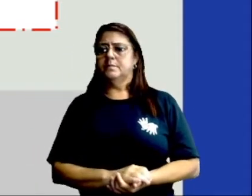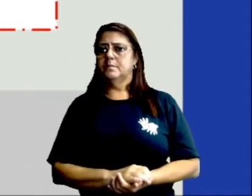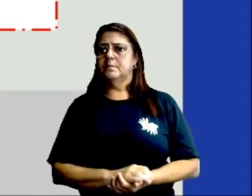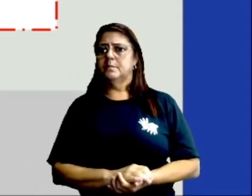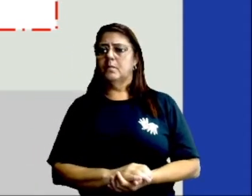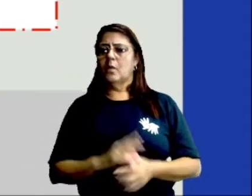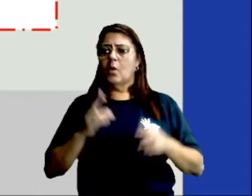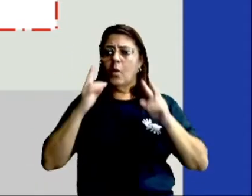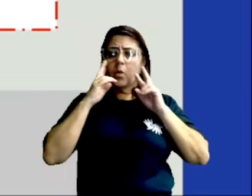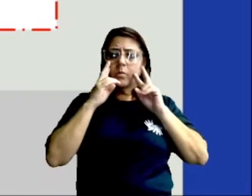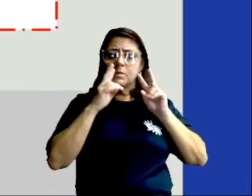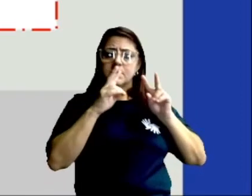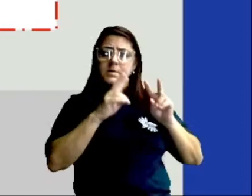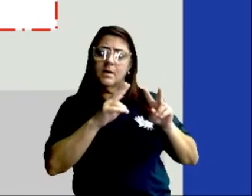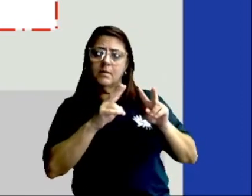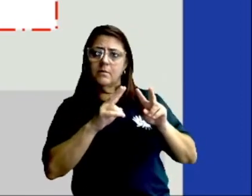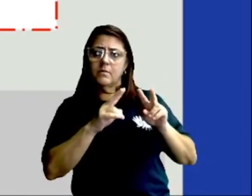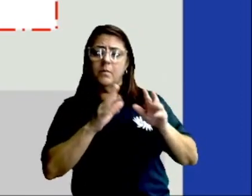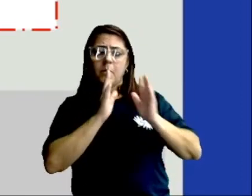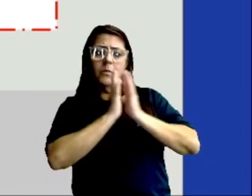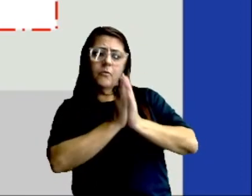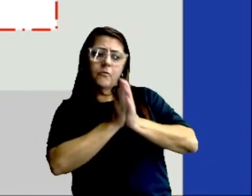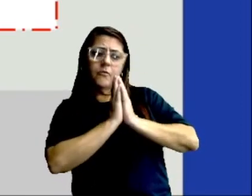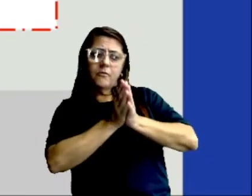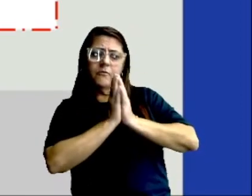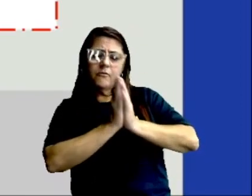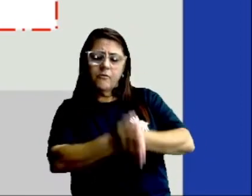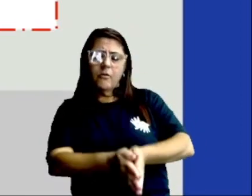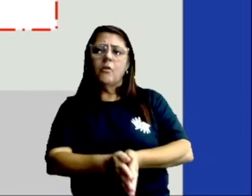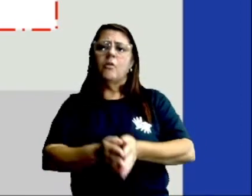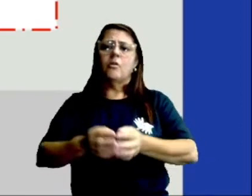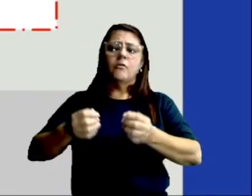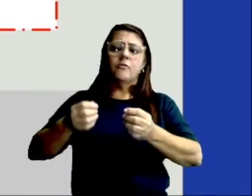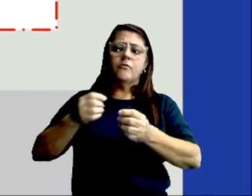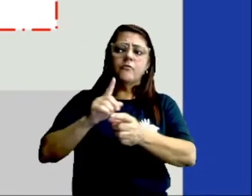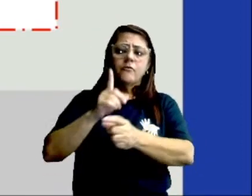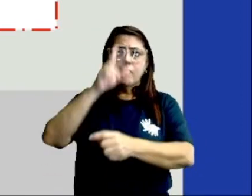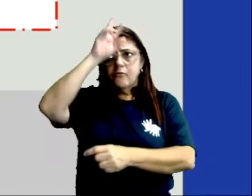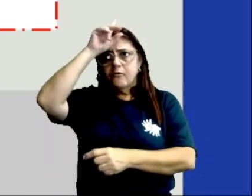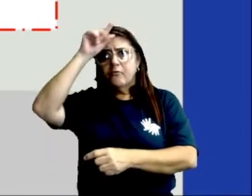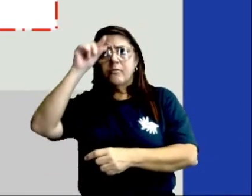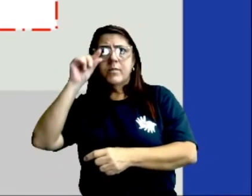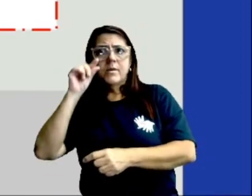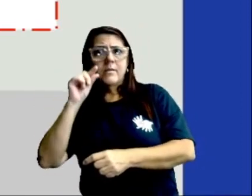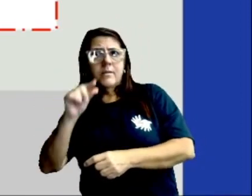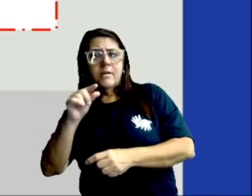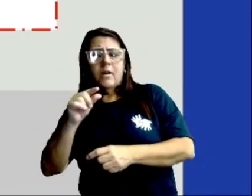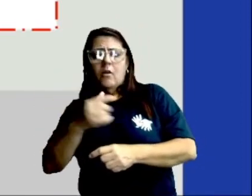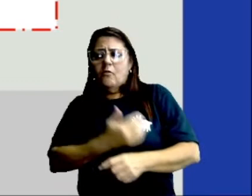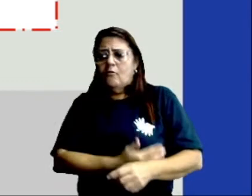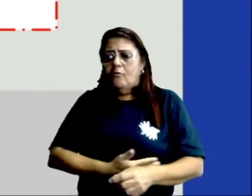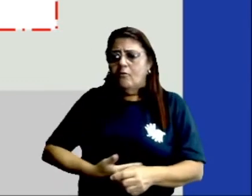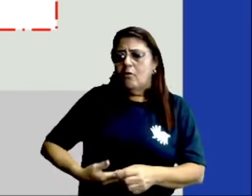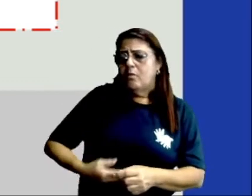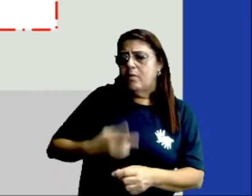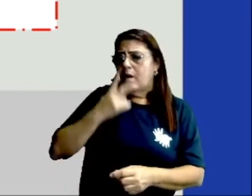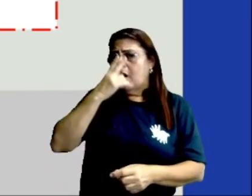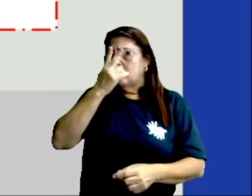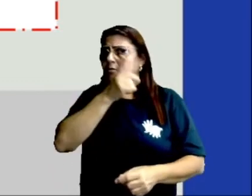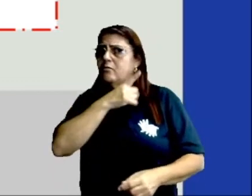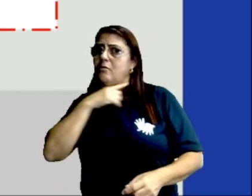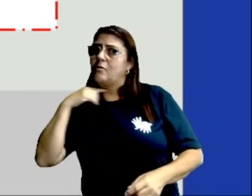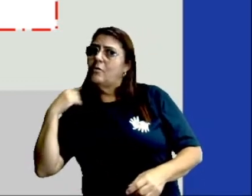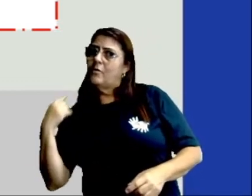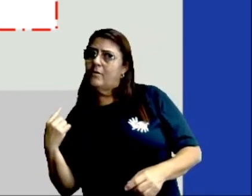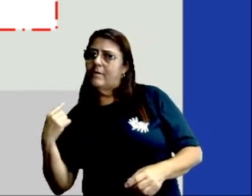Então, ó, por favor, formiguinhas, me deem um pouco de trigo, estou com uma fome danada, acho que vou morrer.